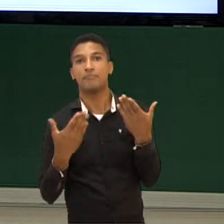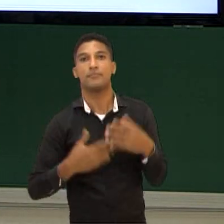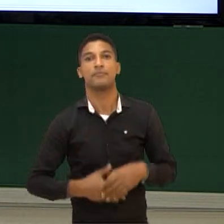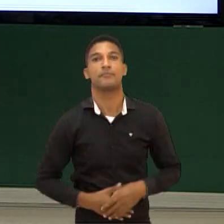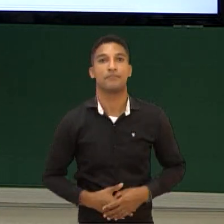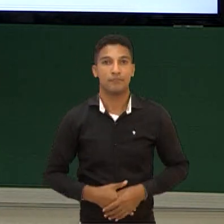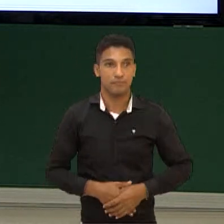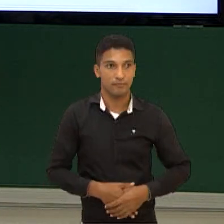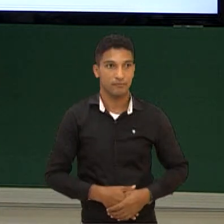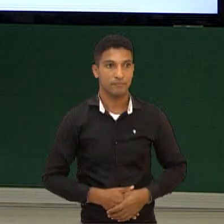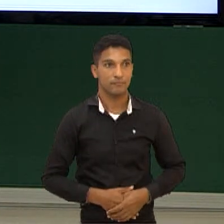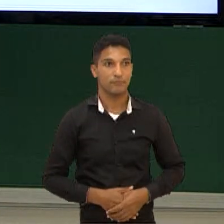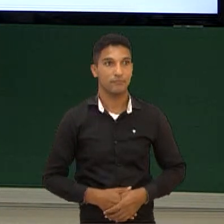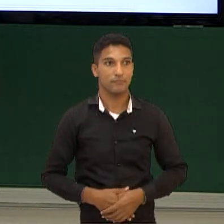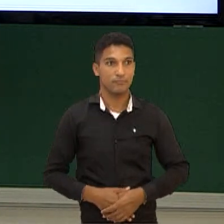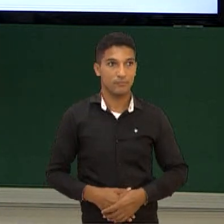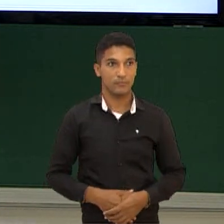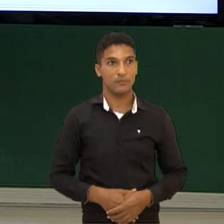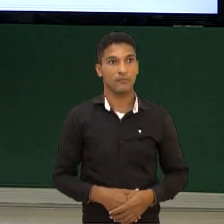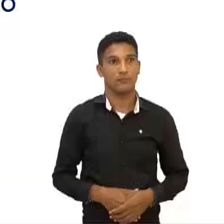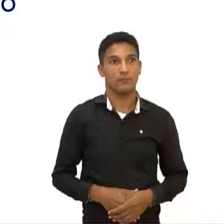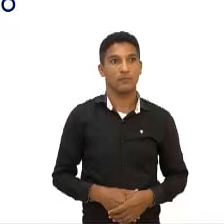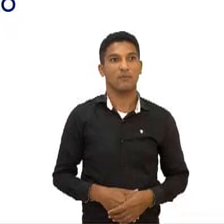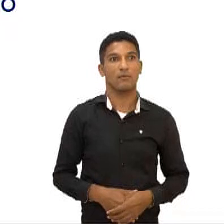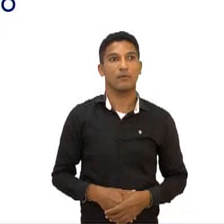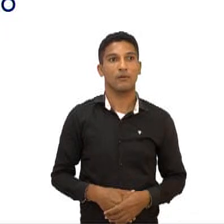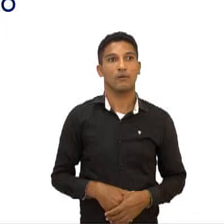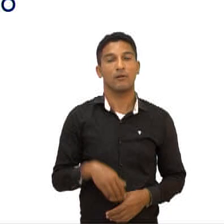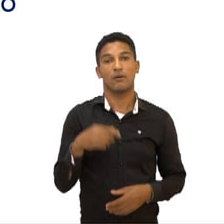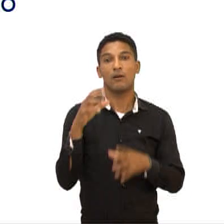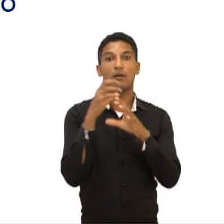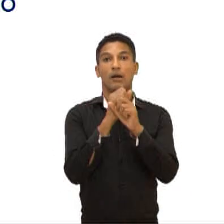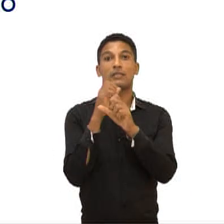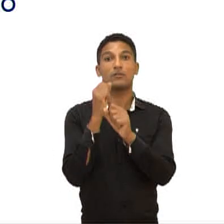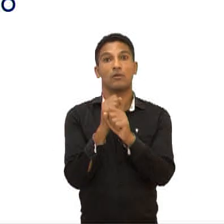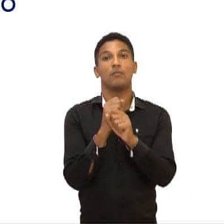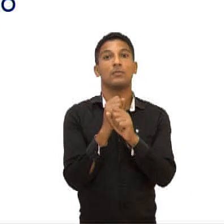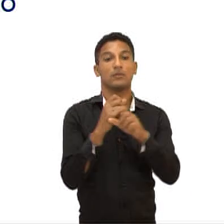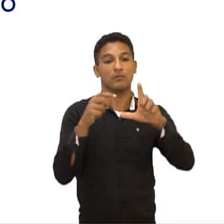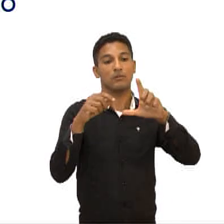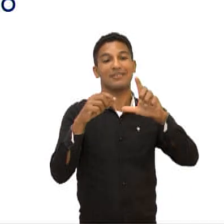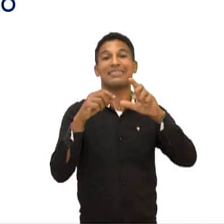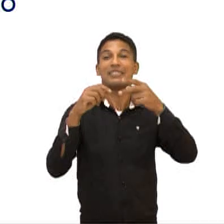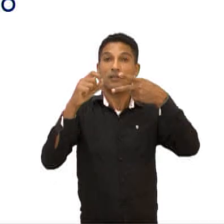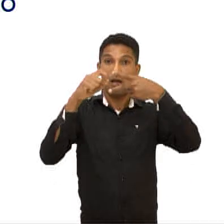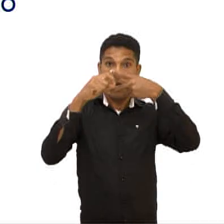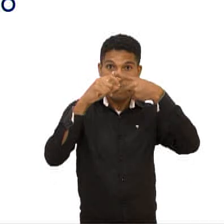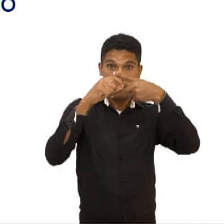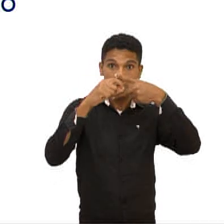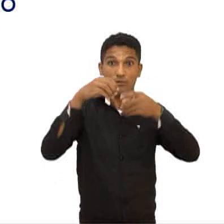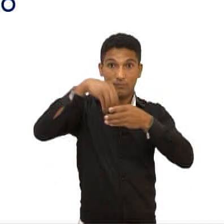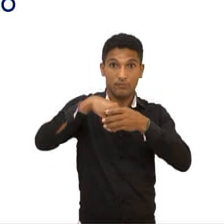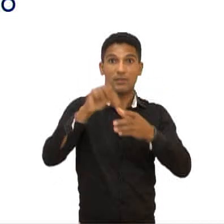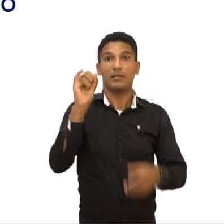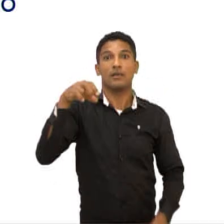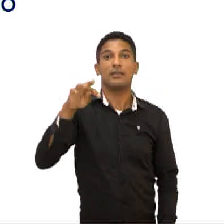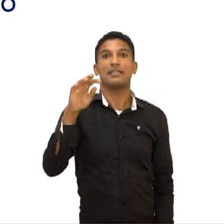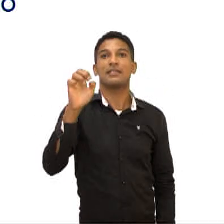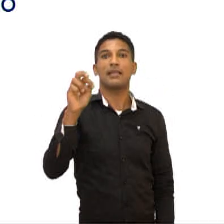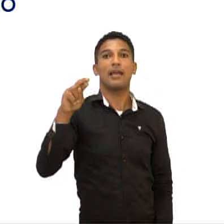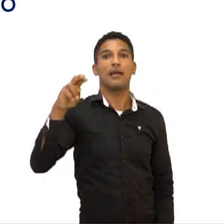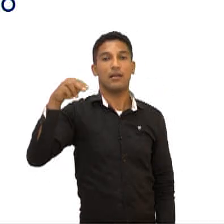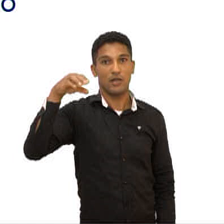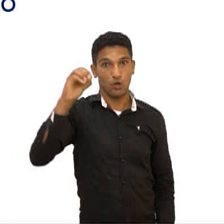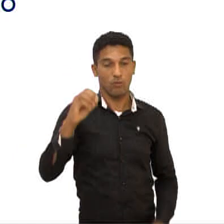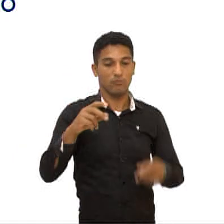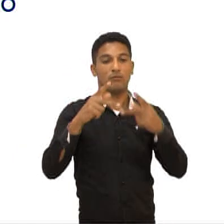fazemos isso? Sabendo que a soma dos ângulos internos é 180 e nós precisamos descobrir um